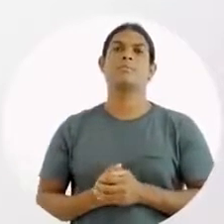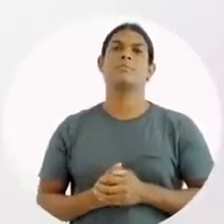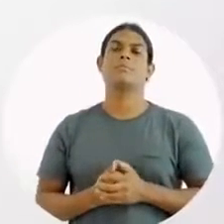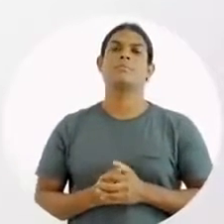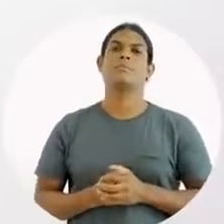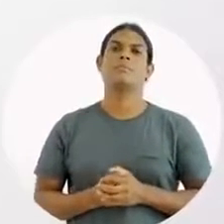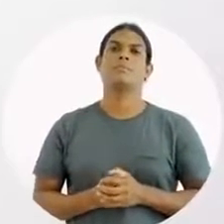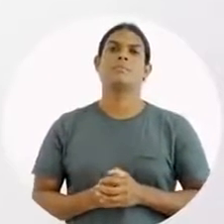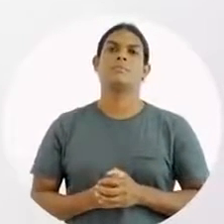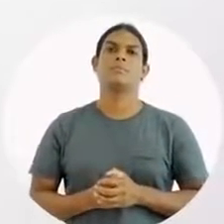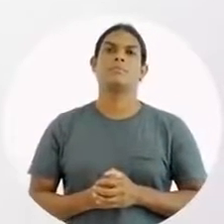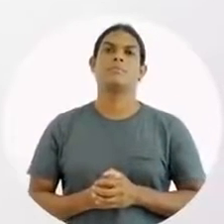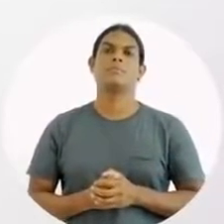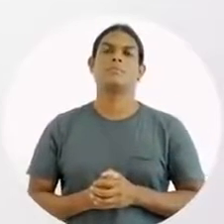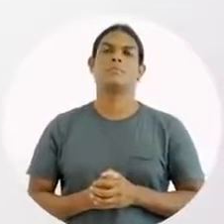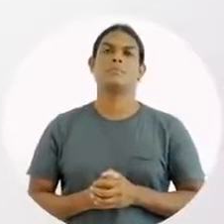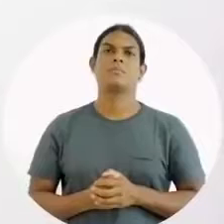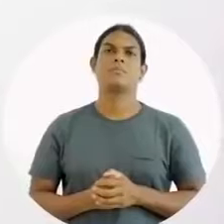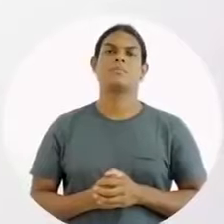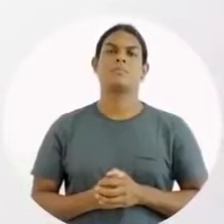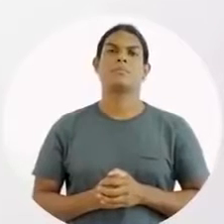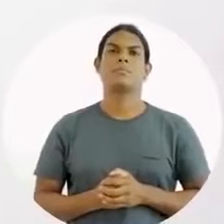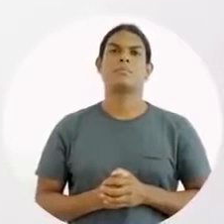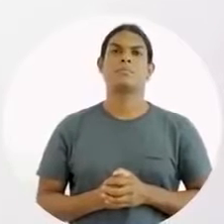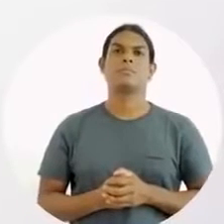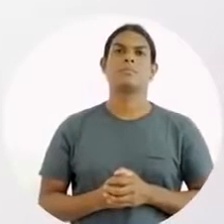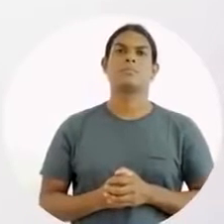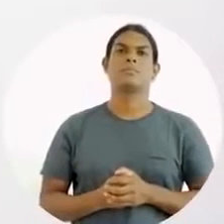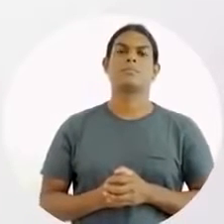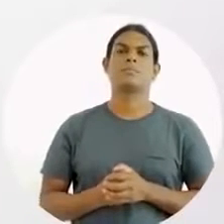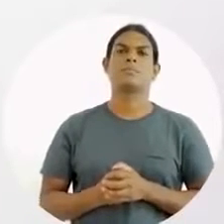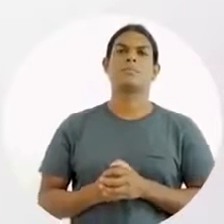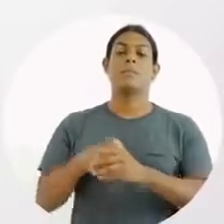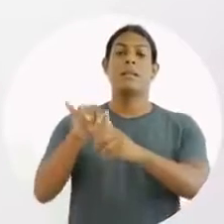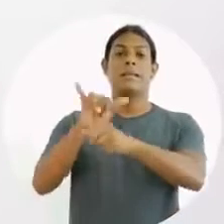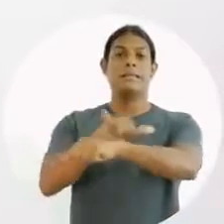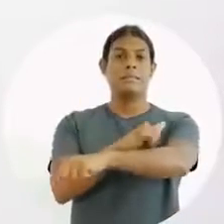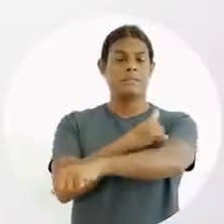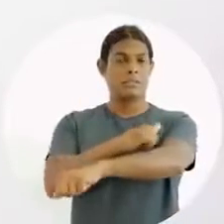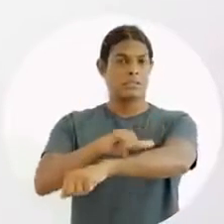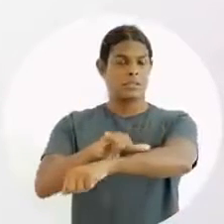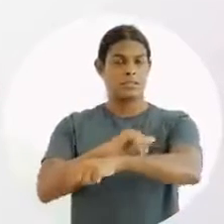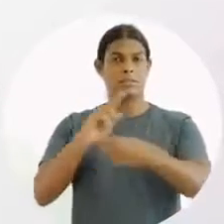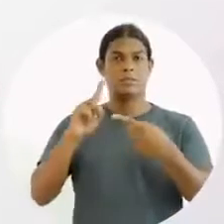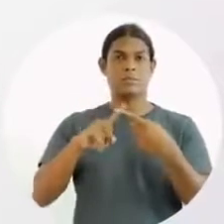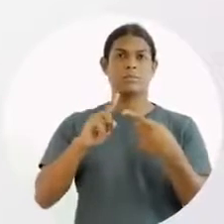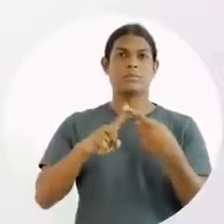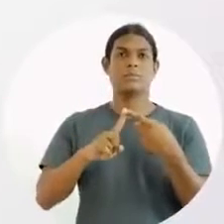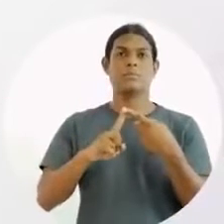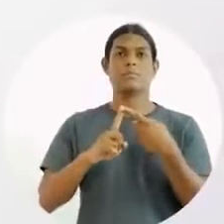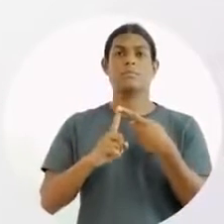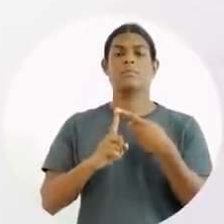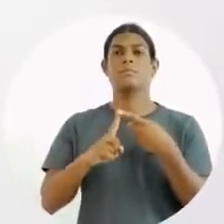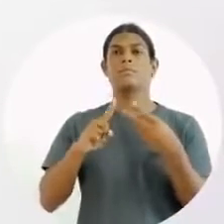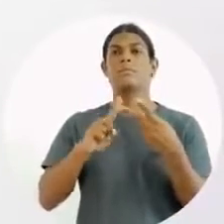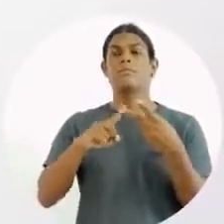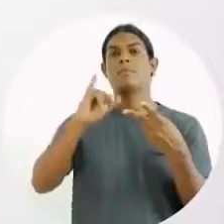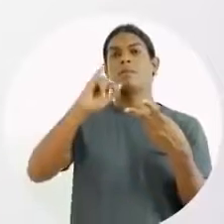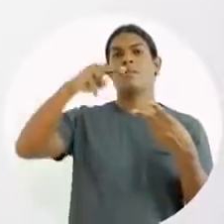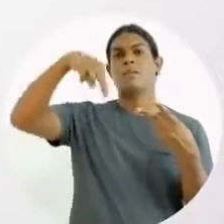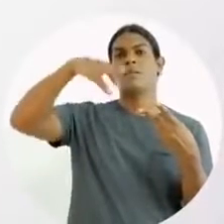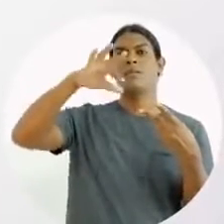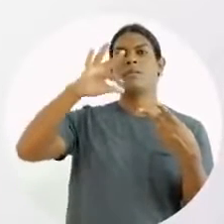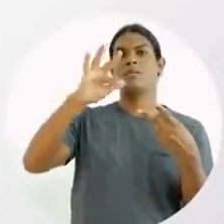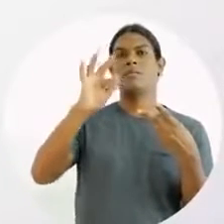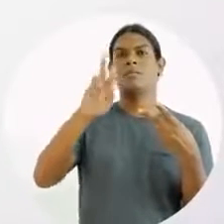tentar explicar com calma para vocês. O primeiro é a administração e estratégia de recursos humanos. O segundo, a administração da infraestrutura